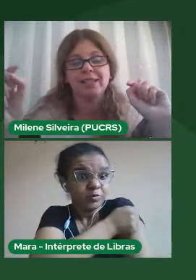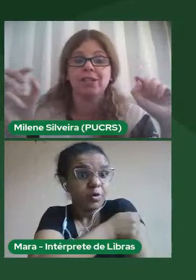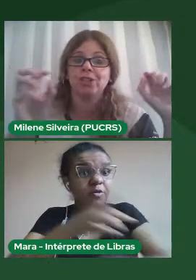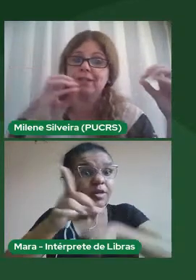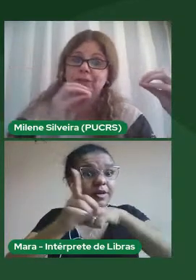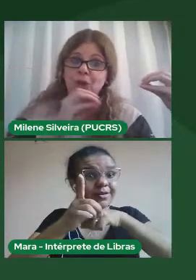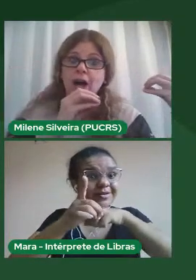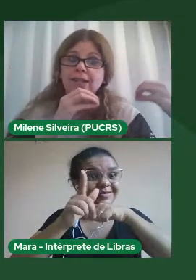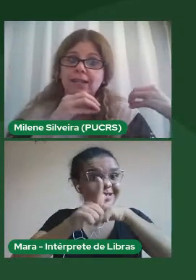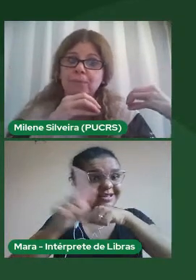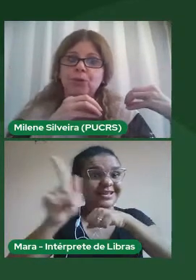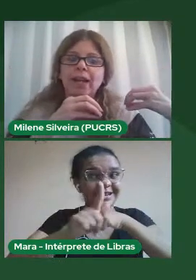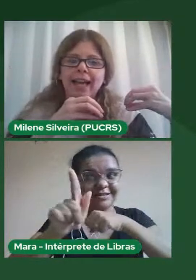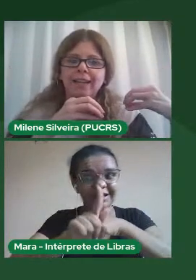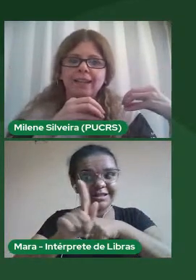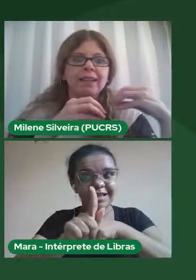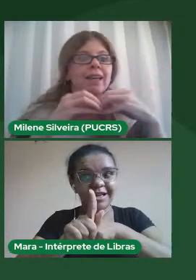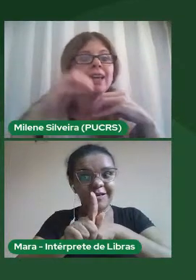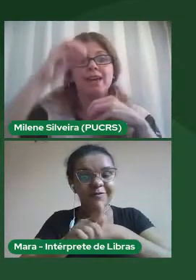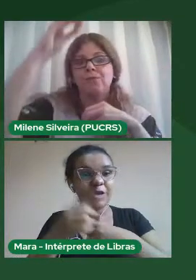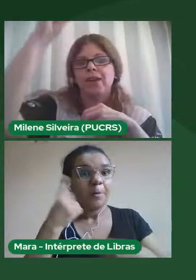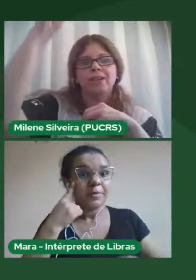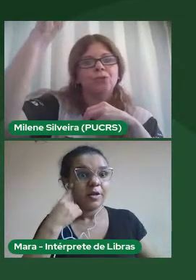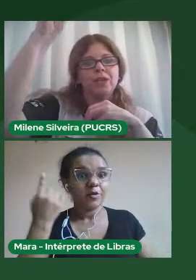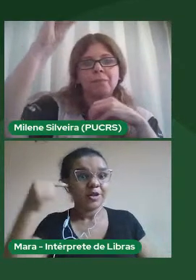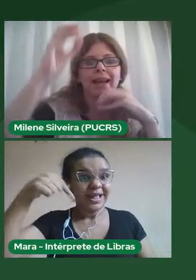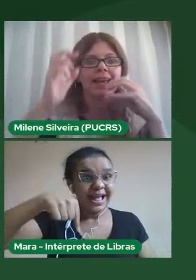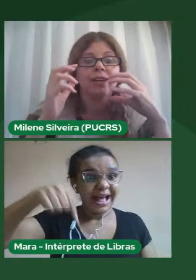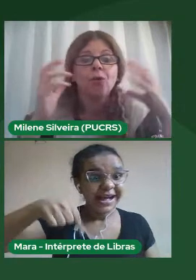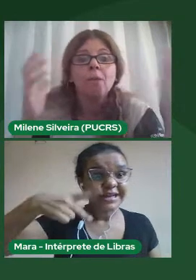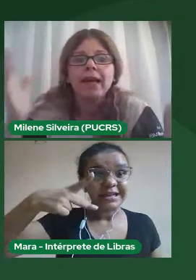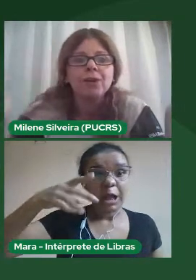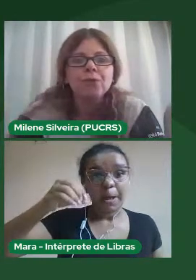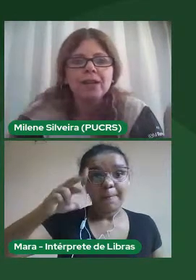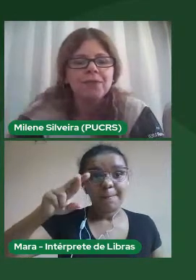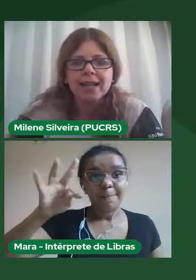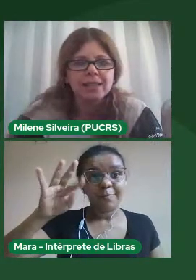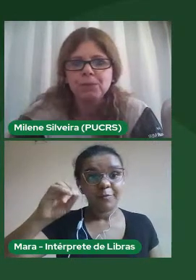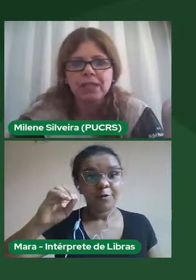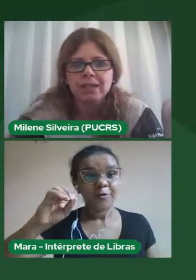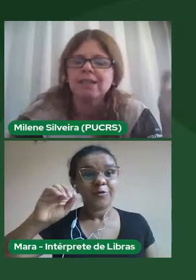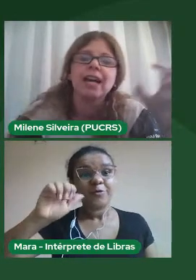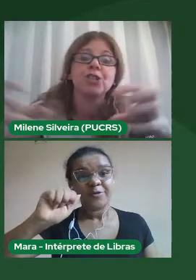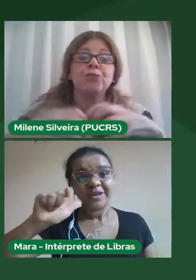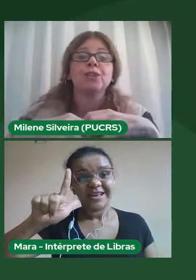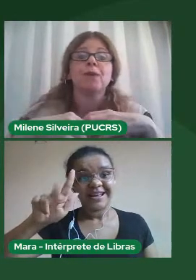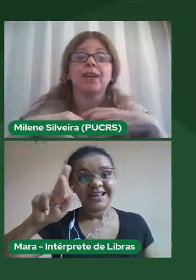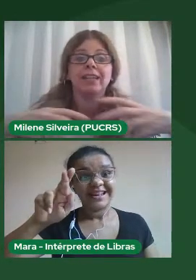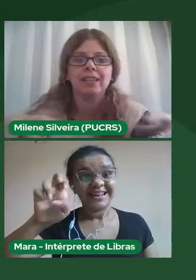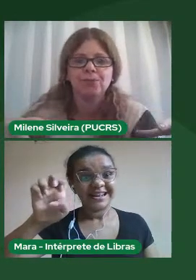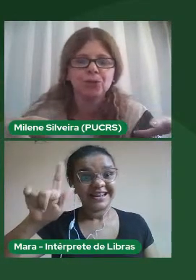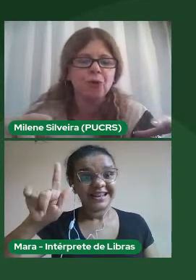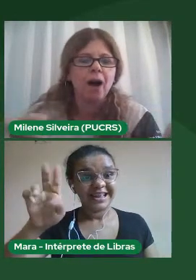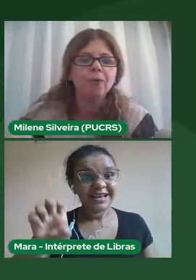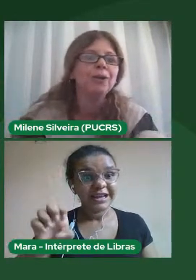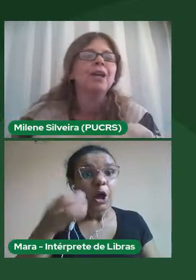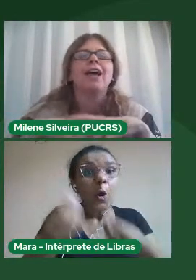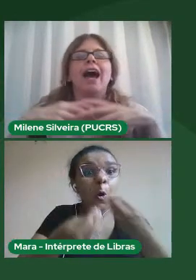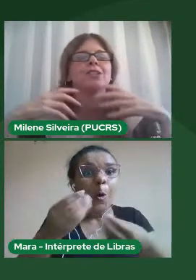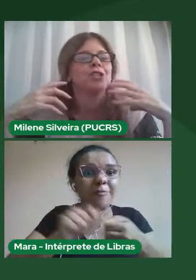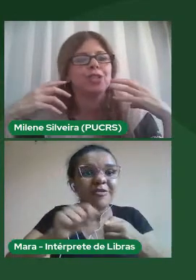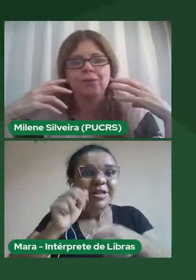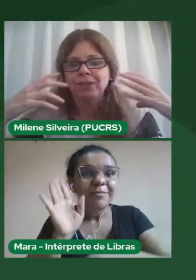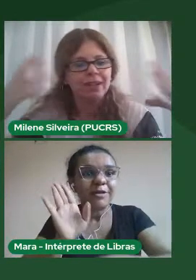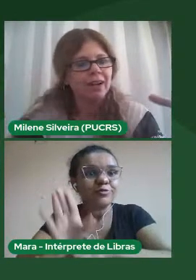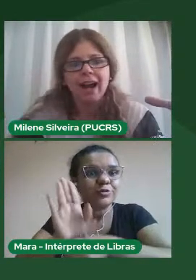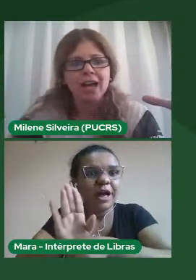parte interessante, nós aqui em Porto Alegre, evento em Belém, como é que eu vou levar essas meninas? A gente fez uma vaquinha virtual,